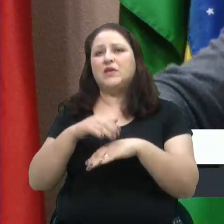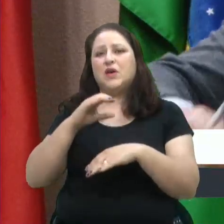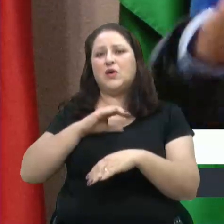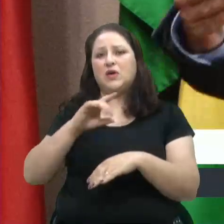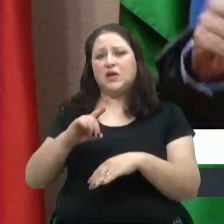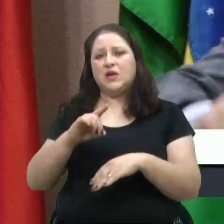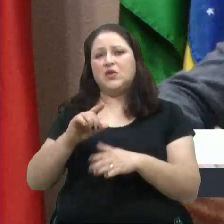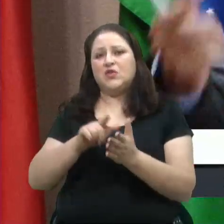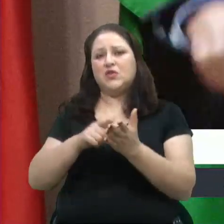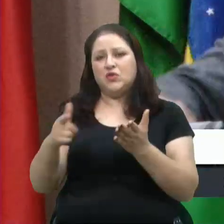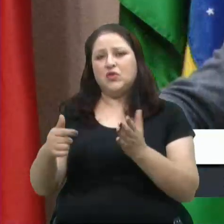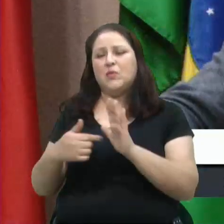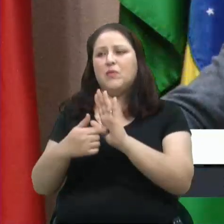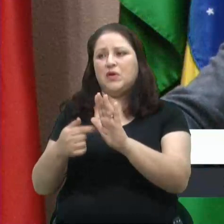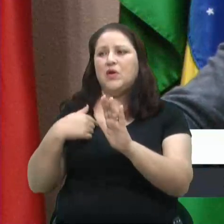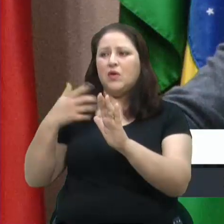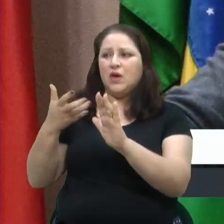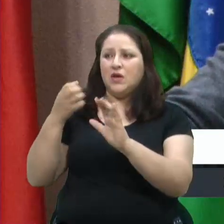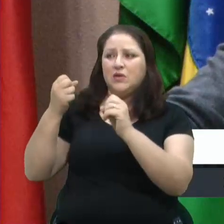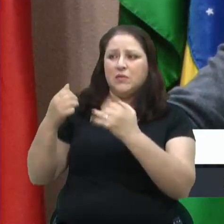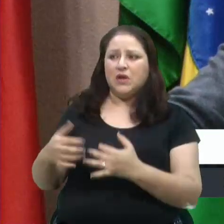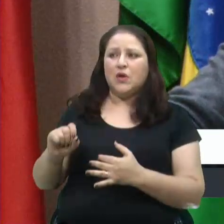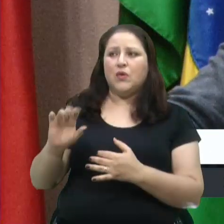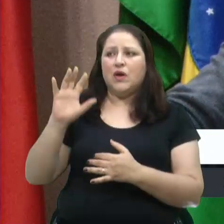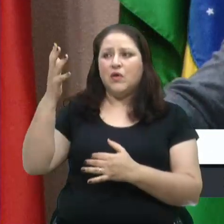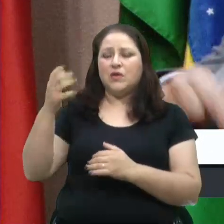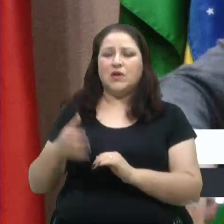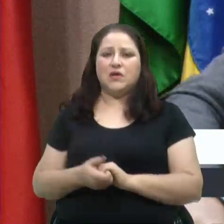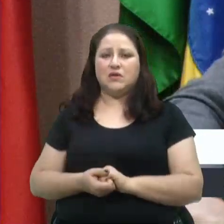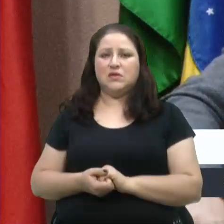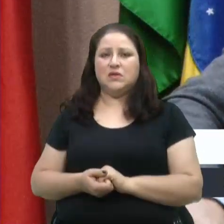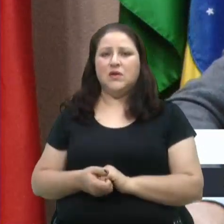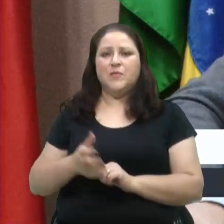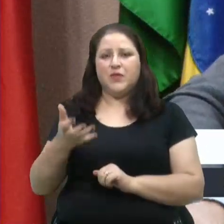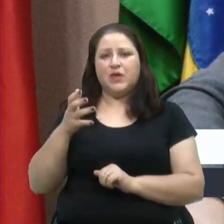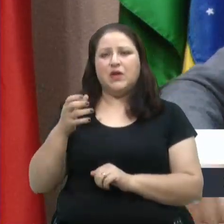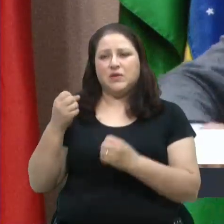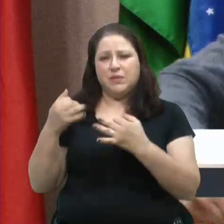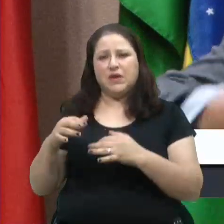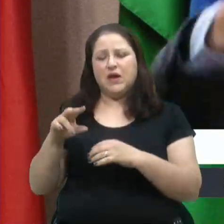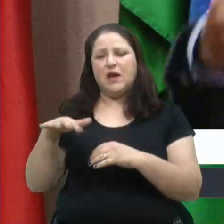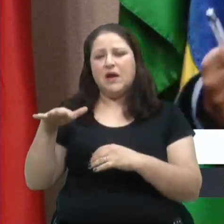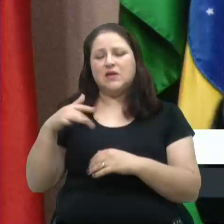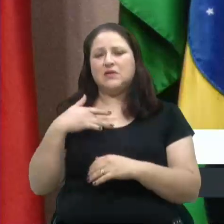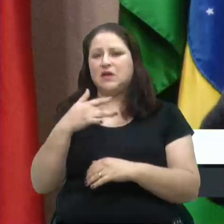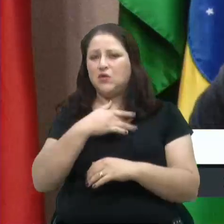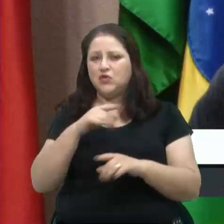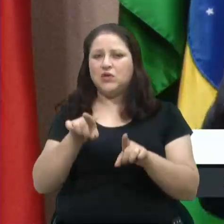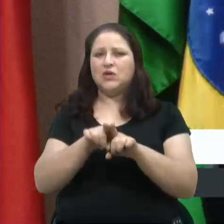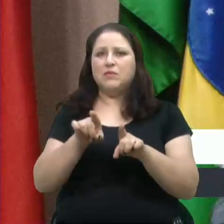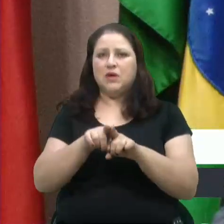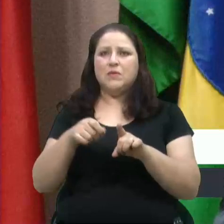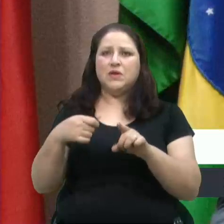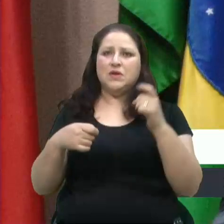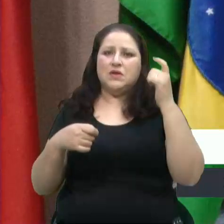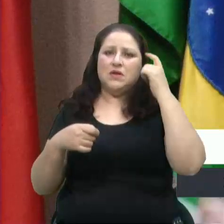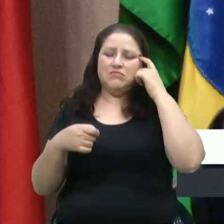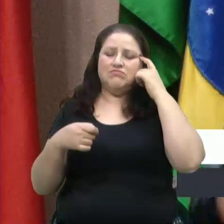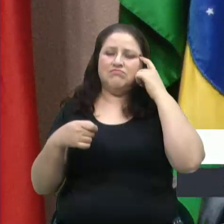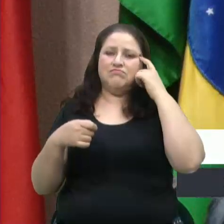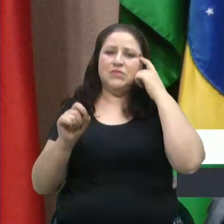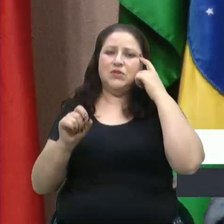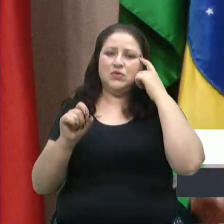se exponha Eu quero explicar o que acontece o que que tá acontecendo na saúde mas também tem que se tem que se